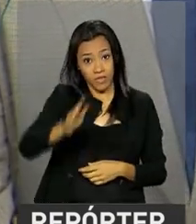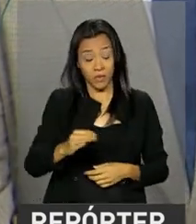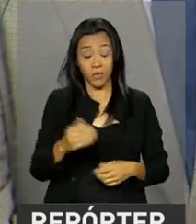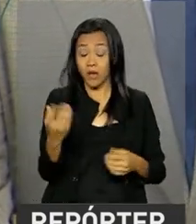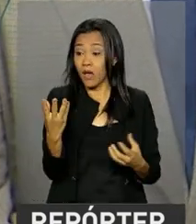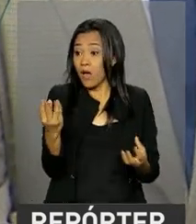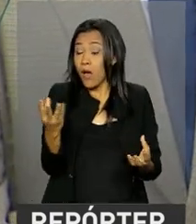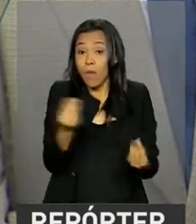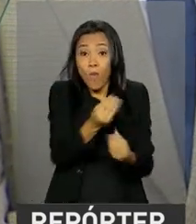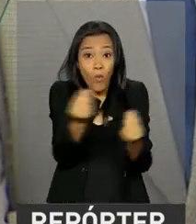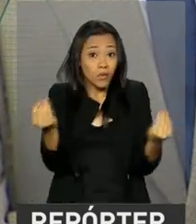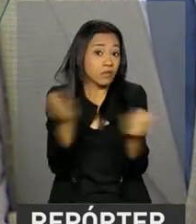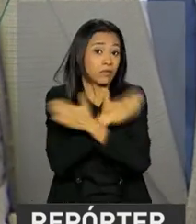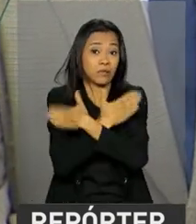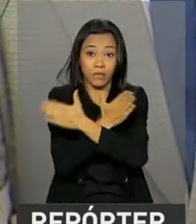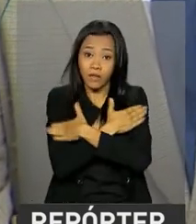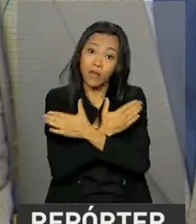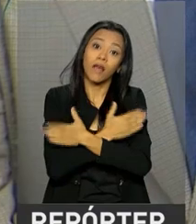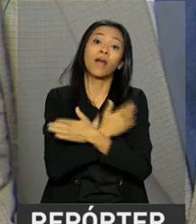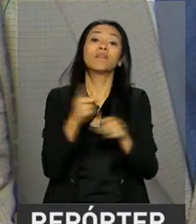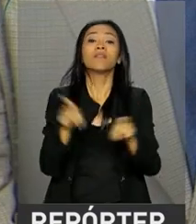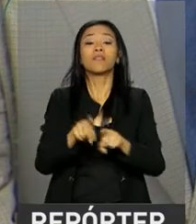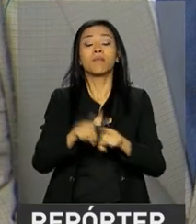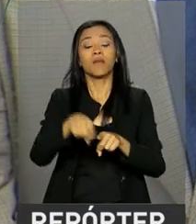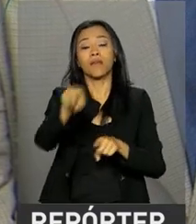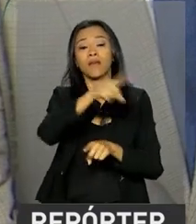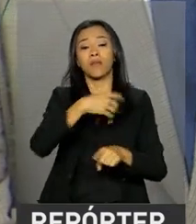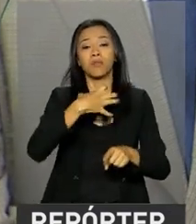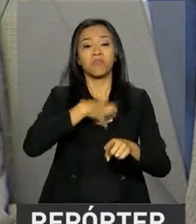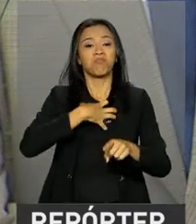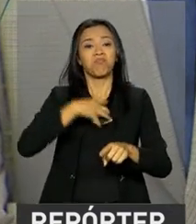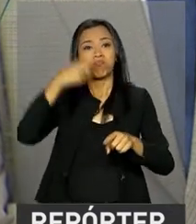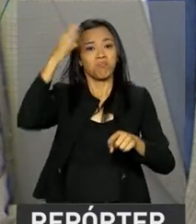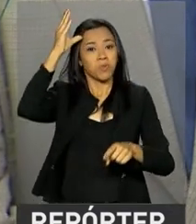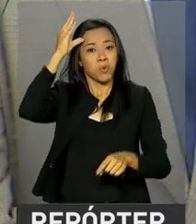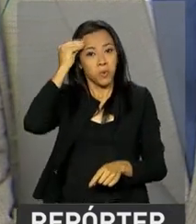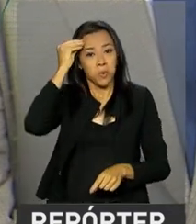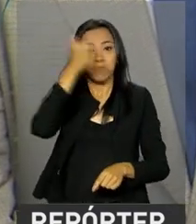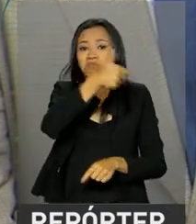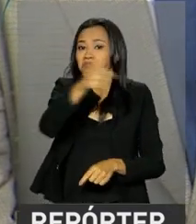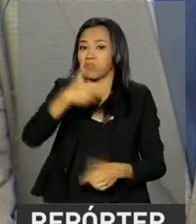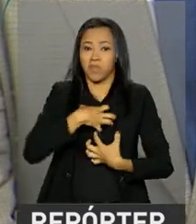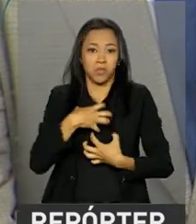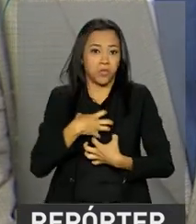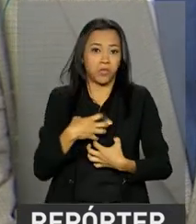desemprego e à perda do bem-estar da população. Para isso,